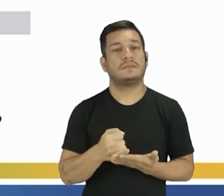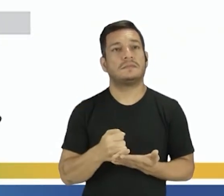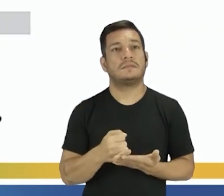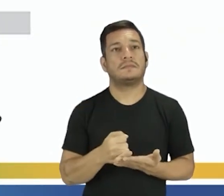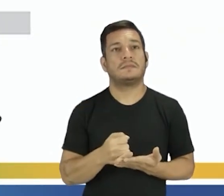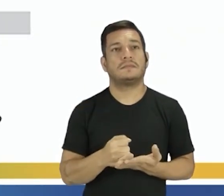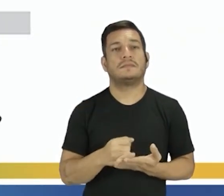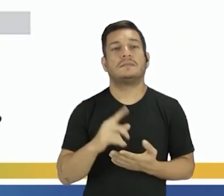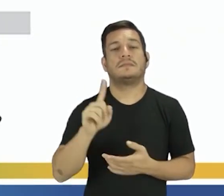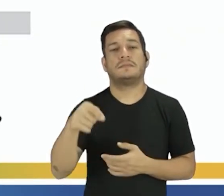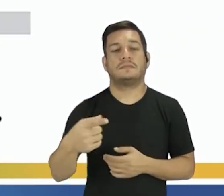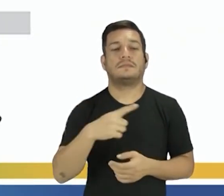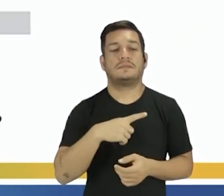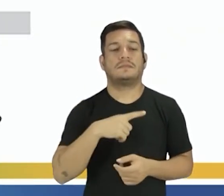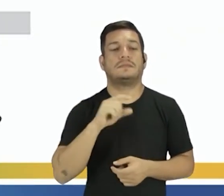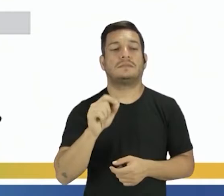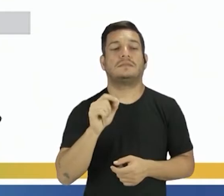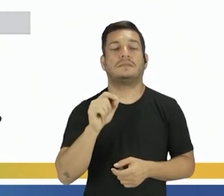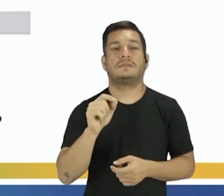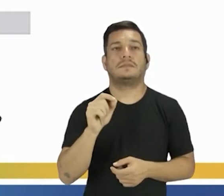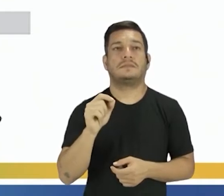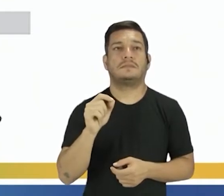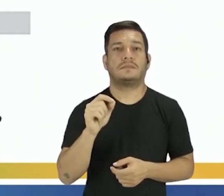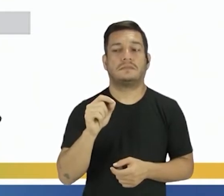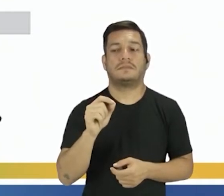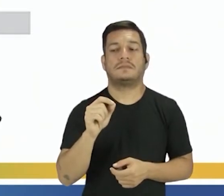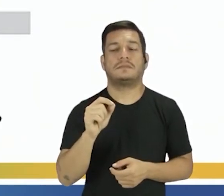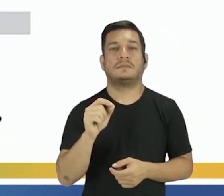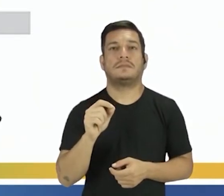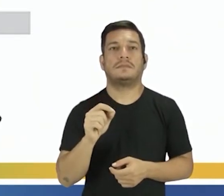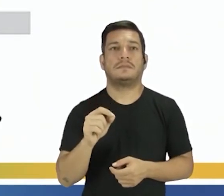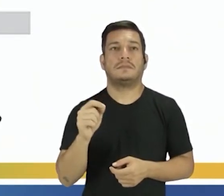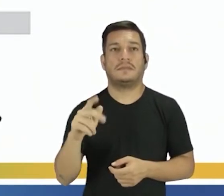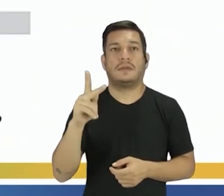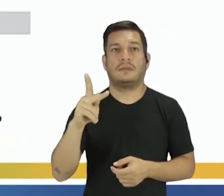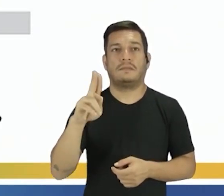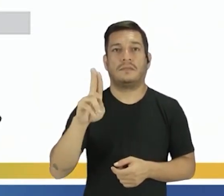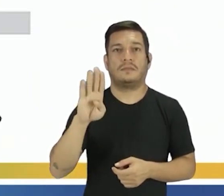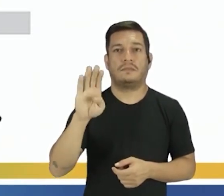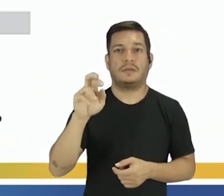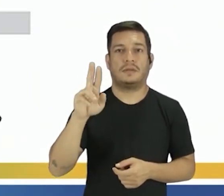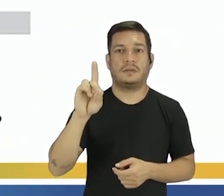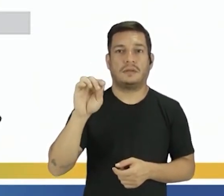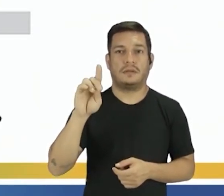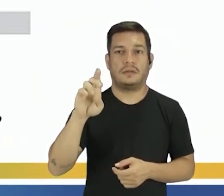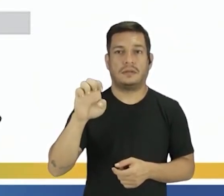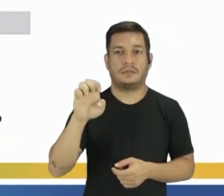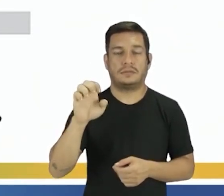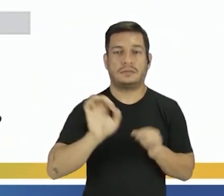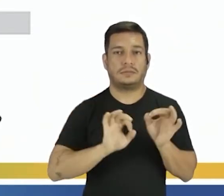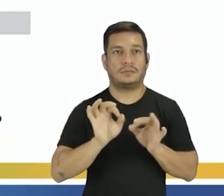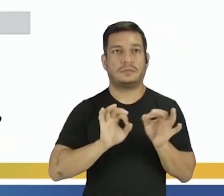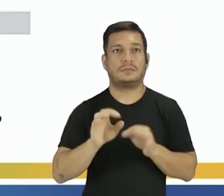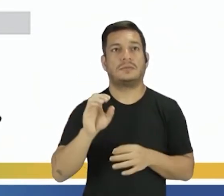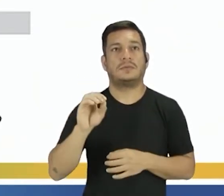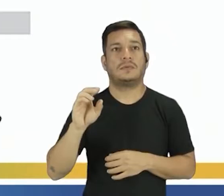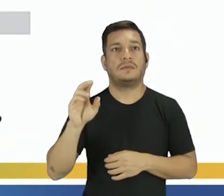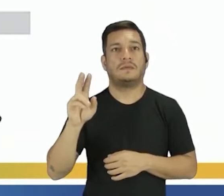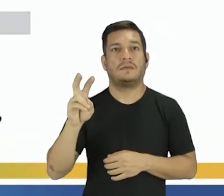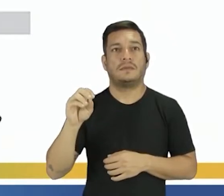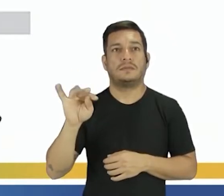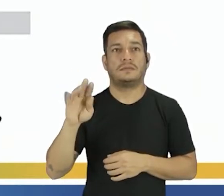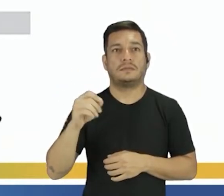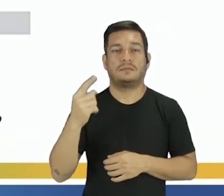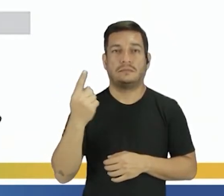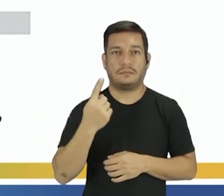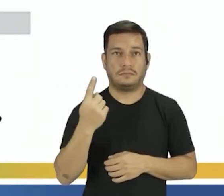Inicialmente, depois nós temos a chegada da puberdade e a formação do ócito primário,